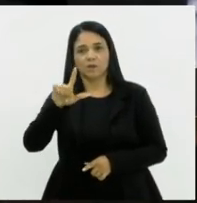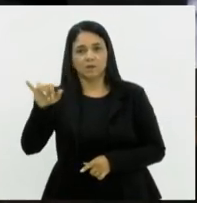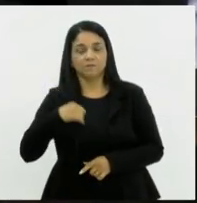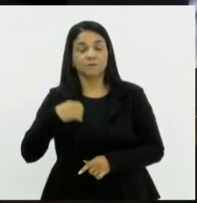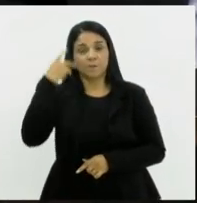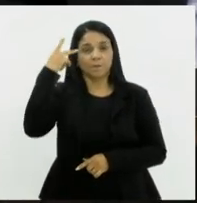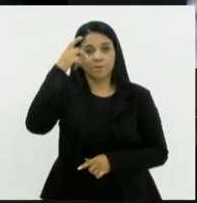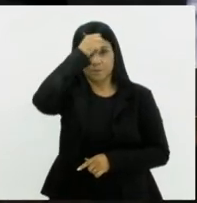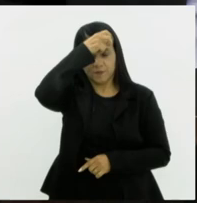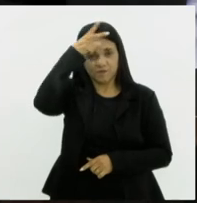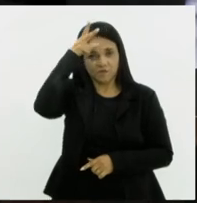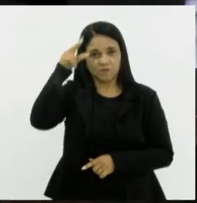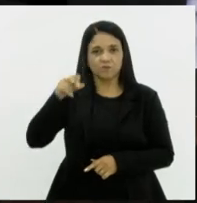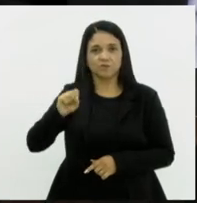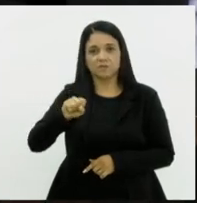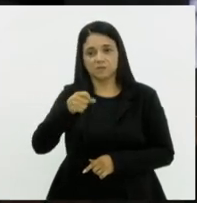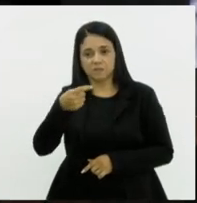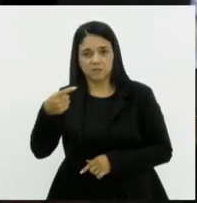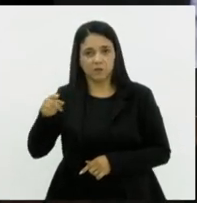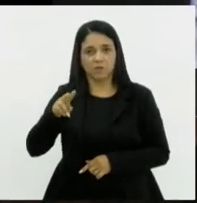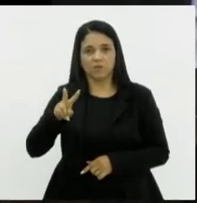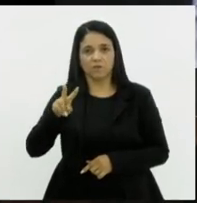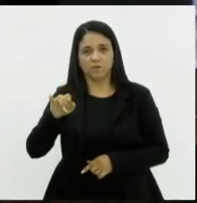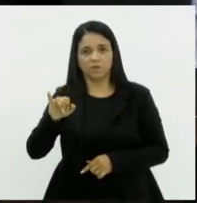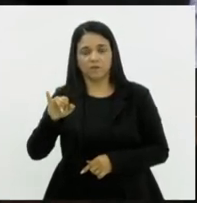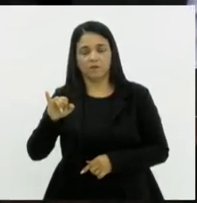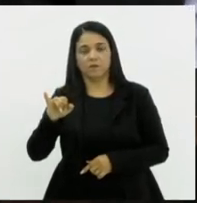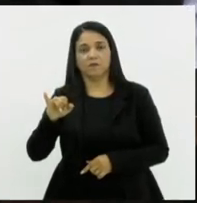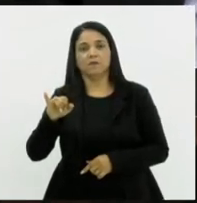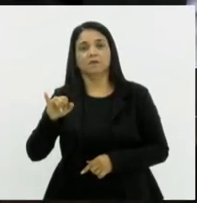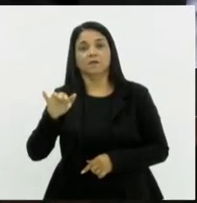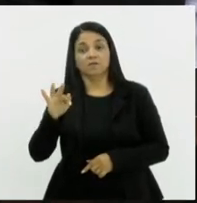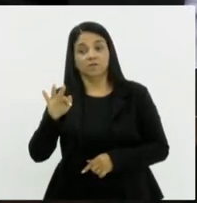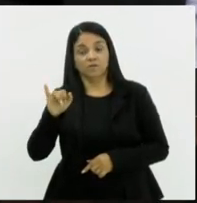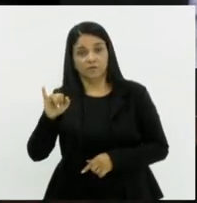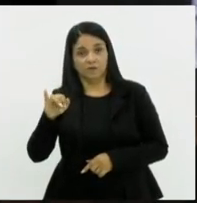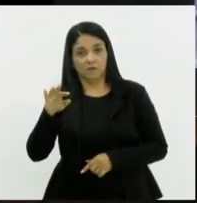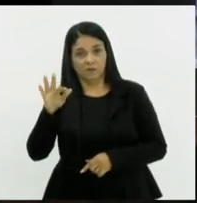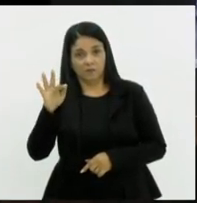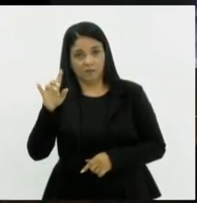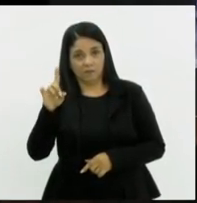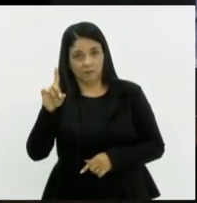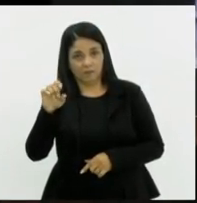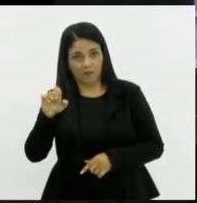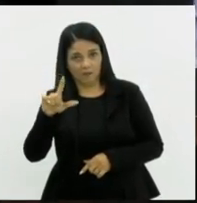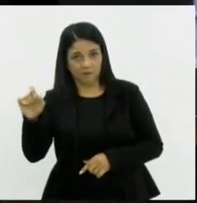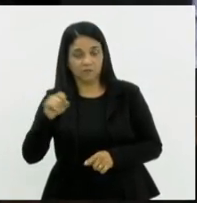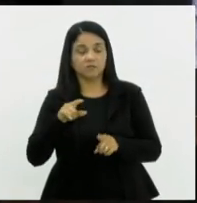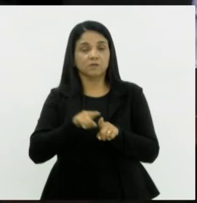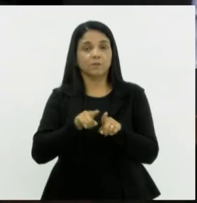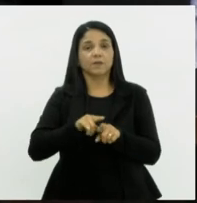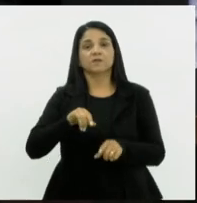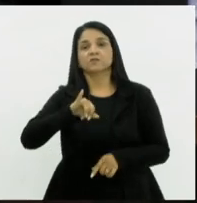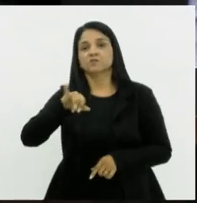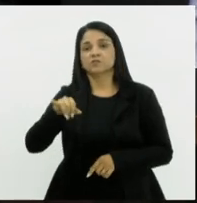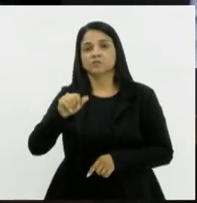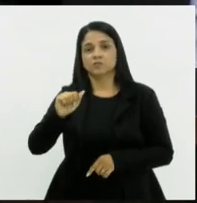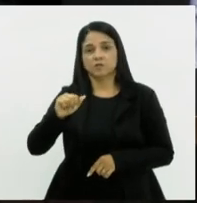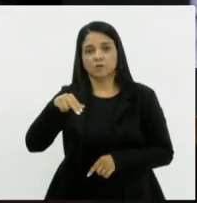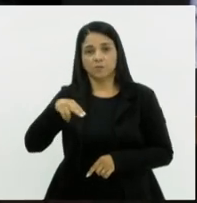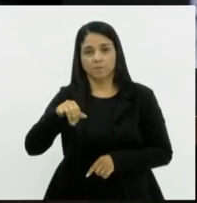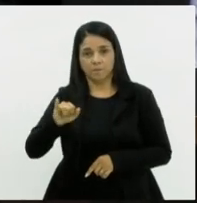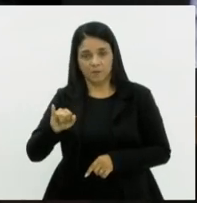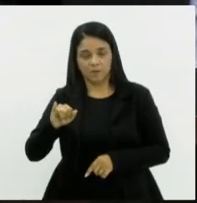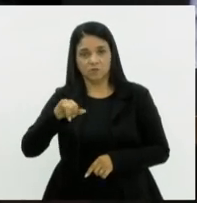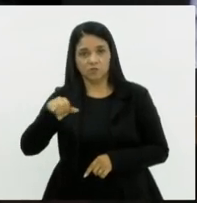Fidélis. Quero agradecer também aqui Jaumi Júnior, vereador de São Gonçalo.